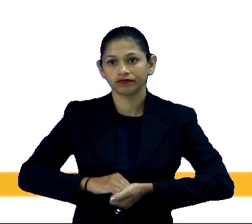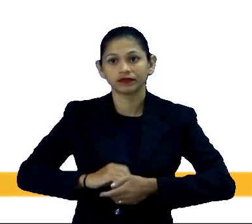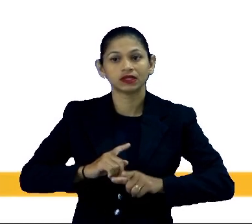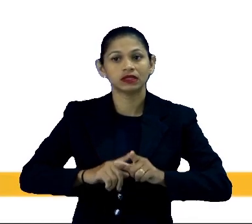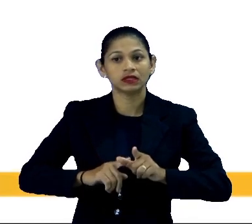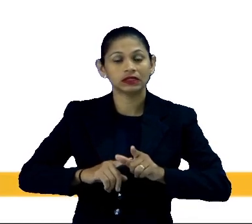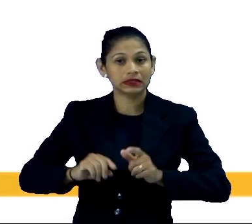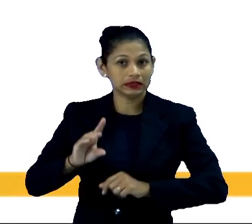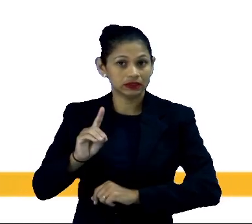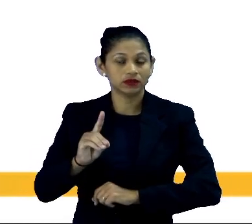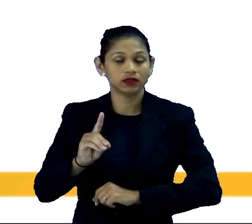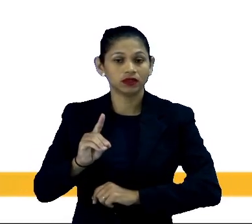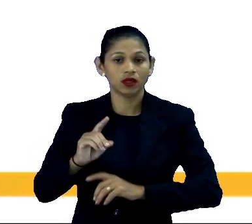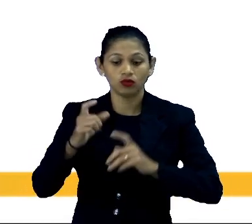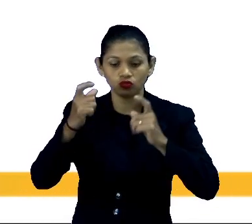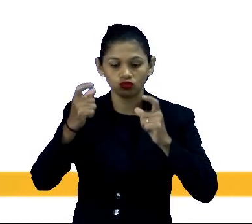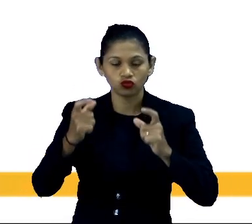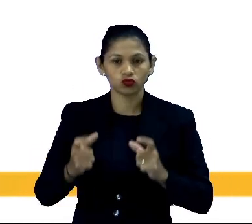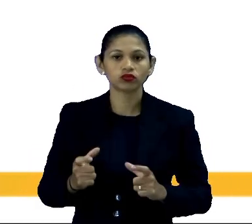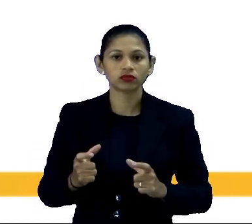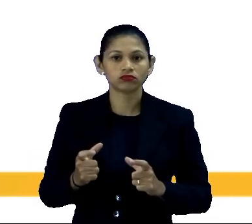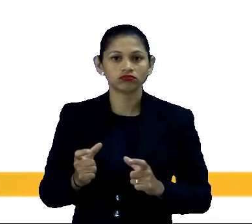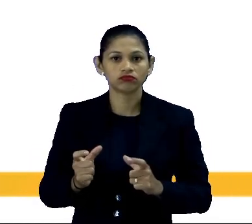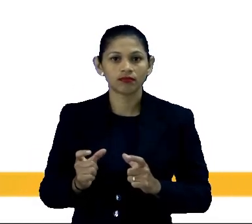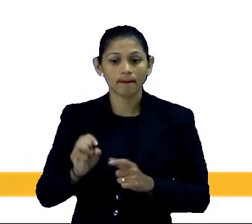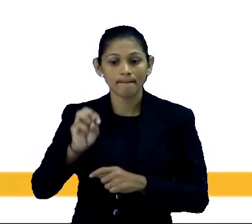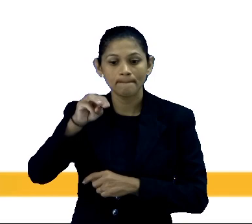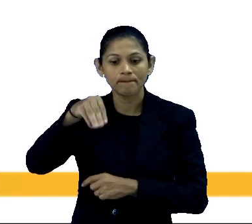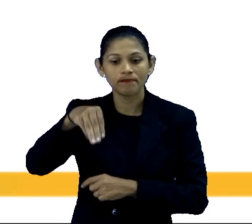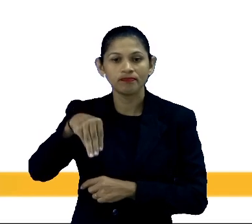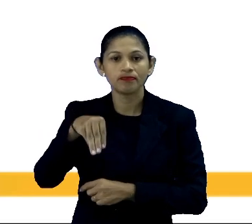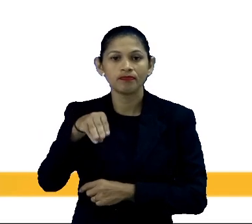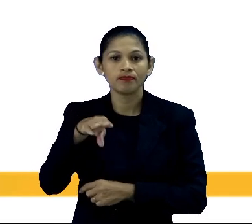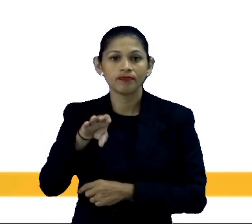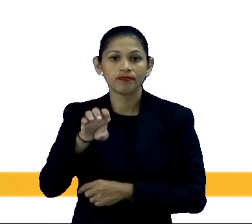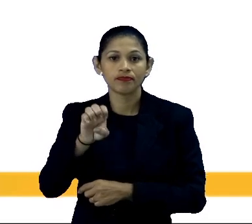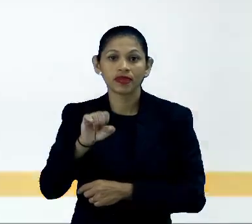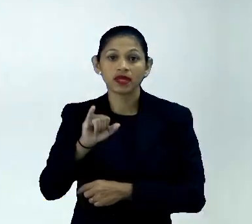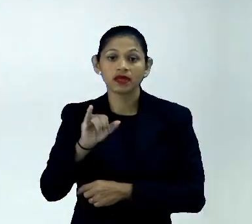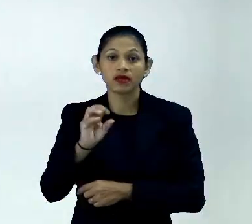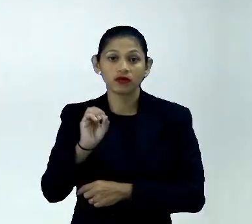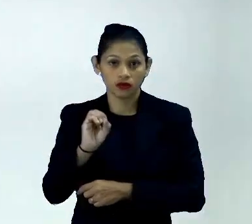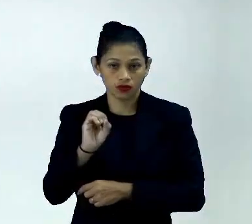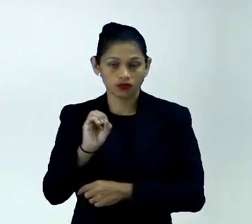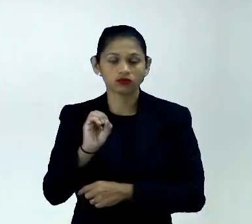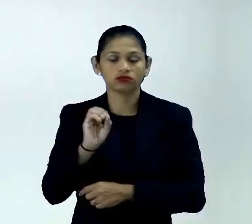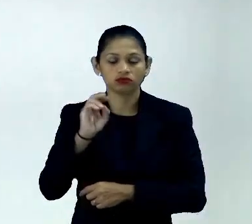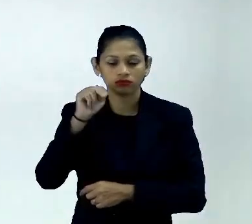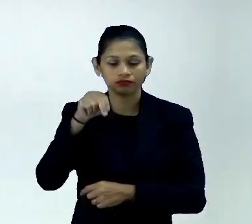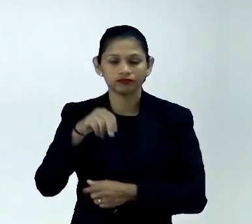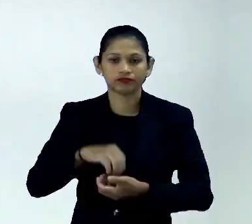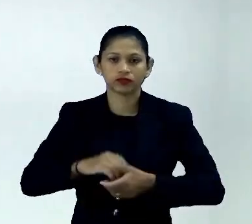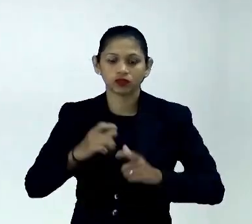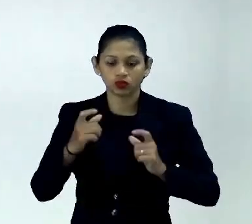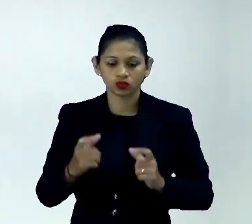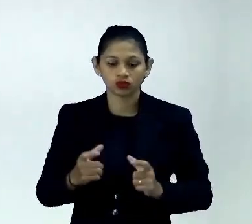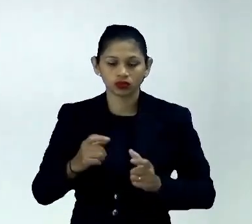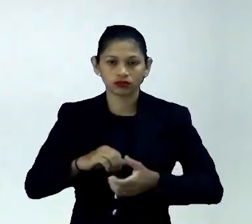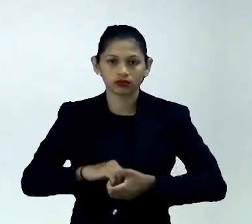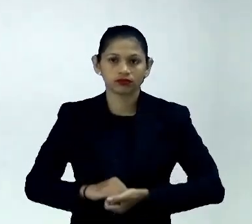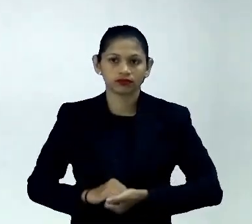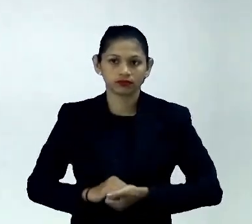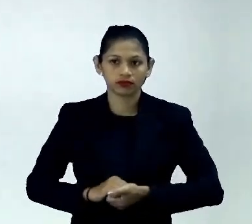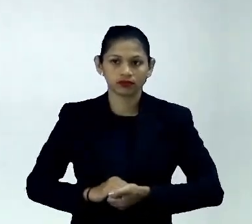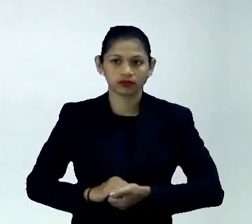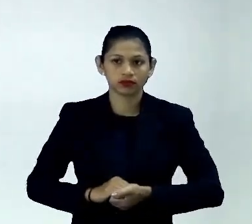Letra D, lugar. Então, é o que a gente classifica como advérbio, né? Então, quando eu